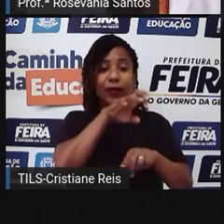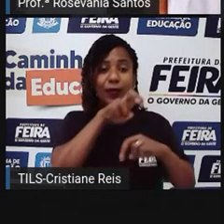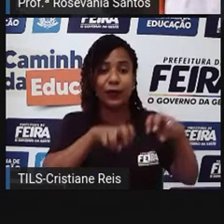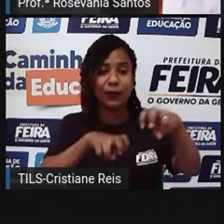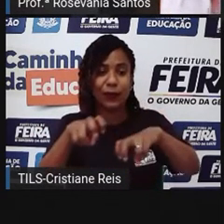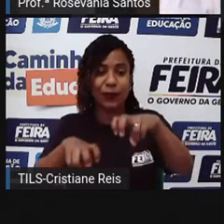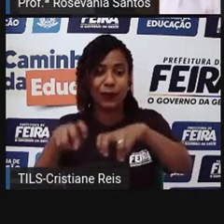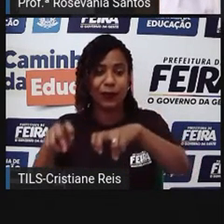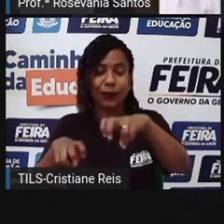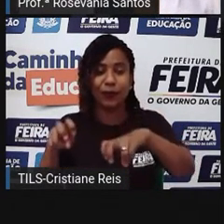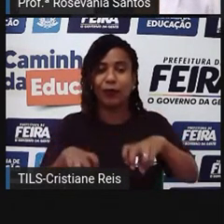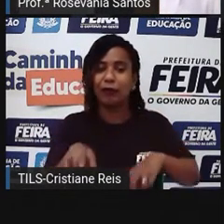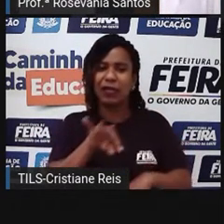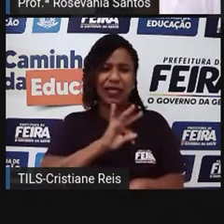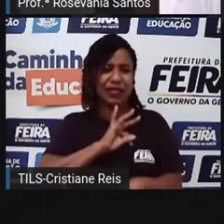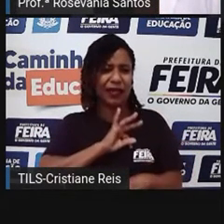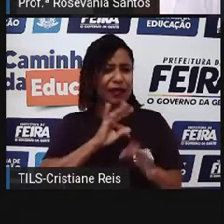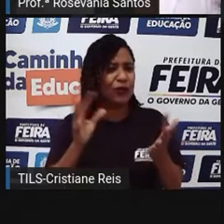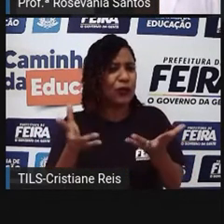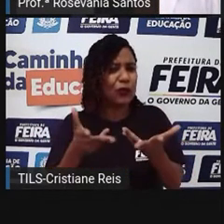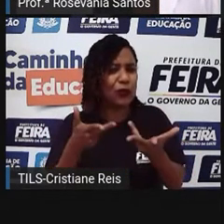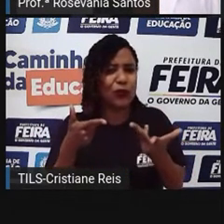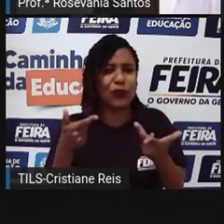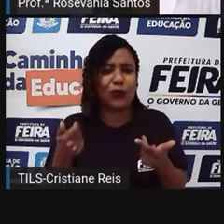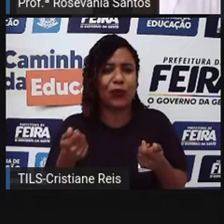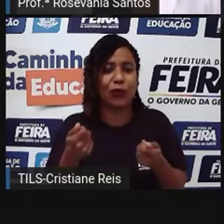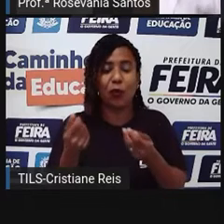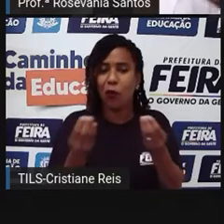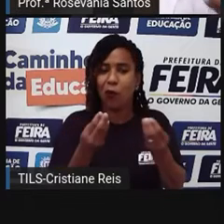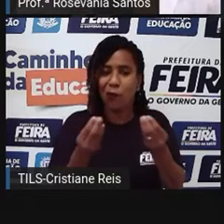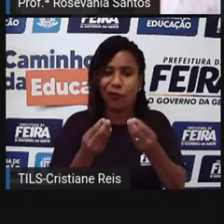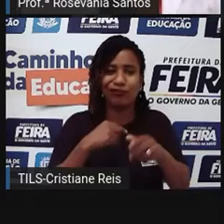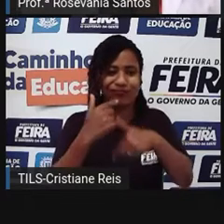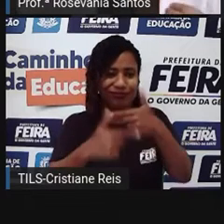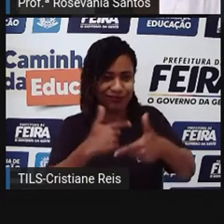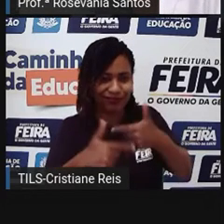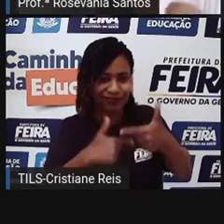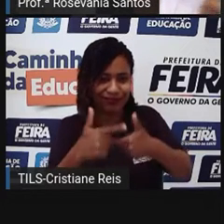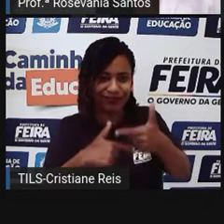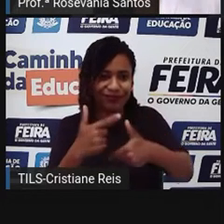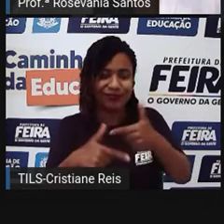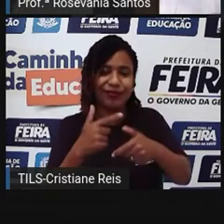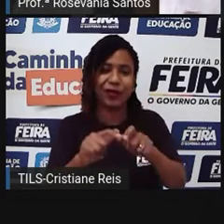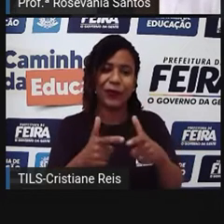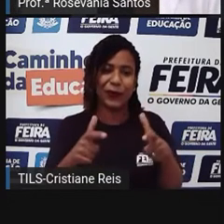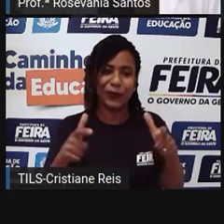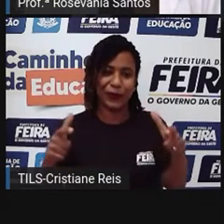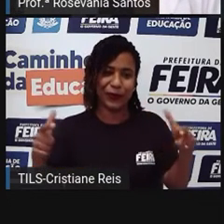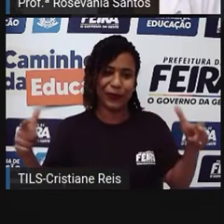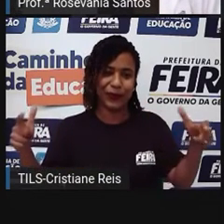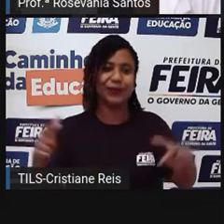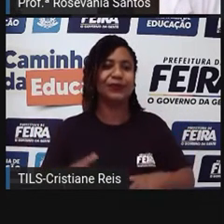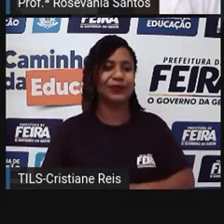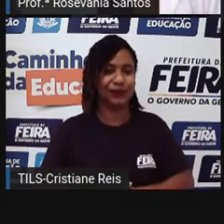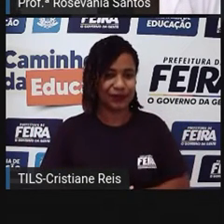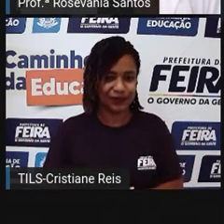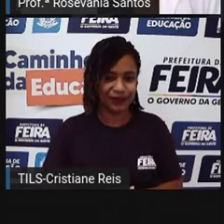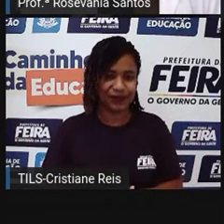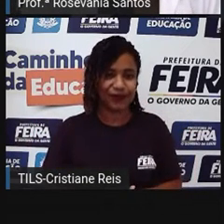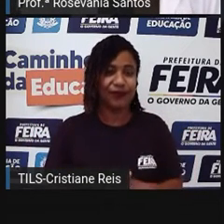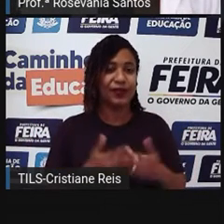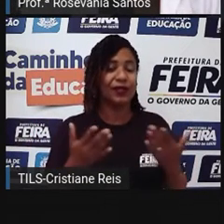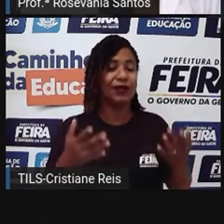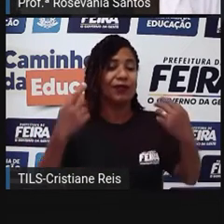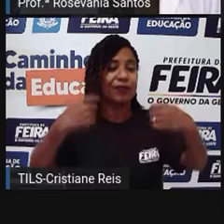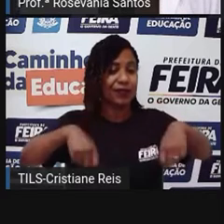essas técnicas, mudar essa forma como a gente produz. Então, precisou ter, digamos assim,